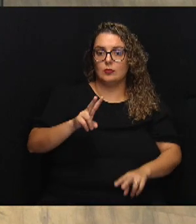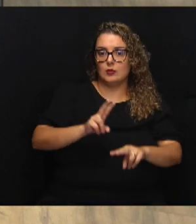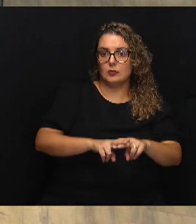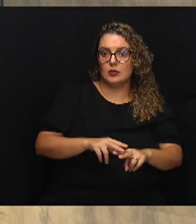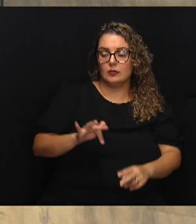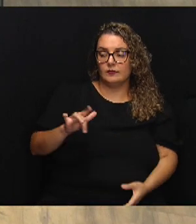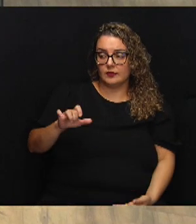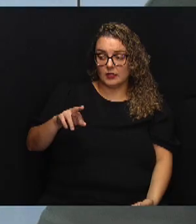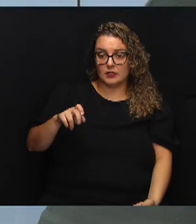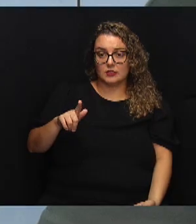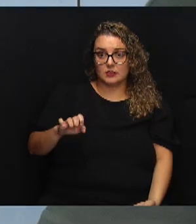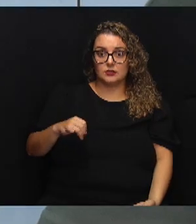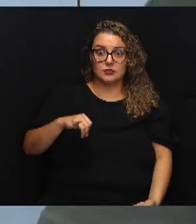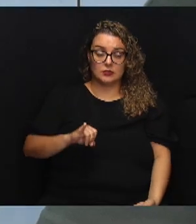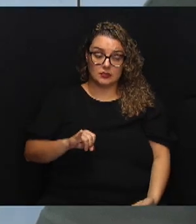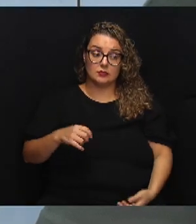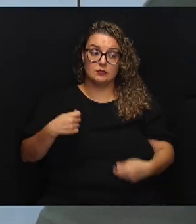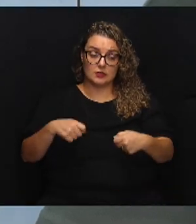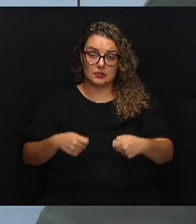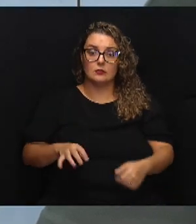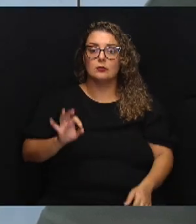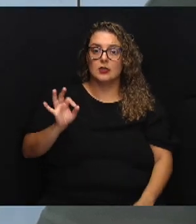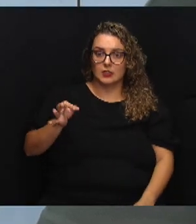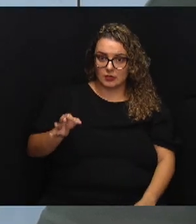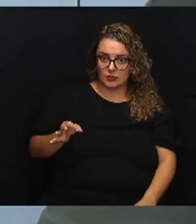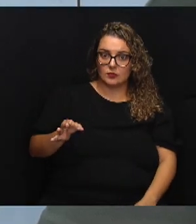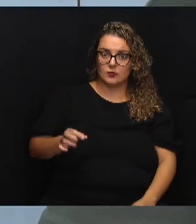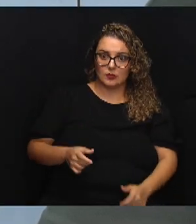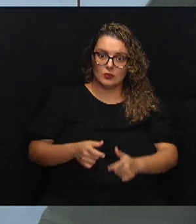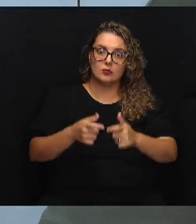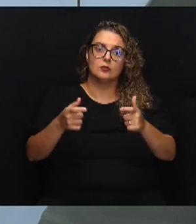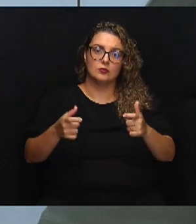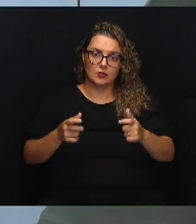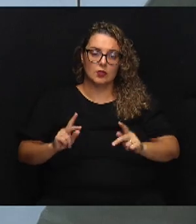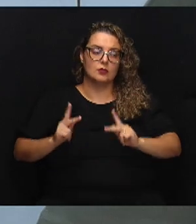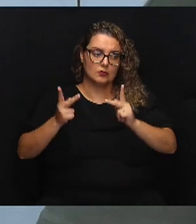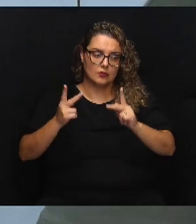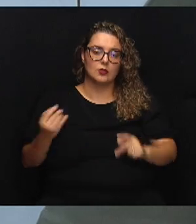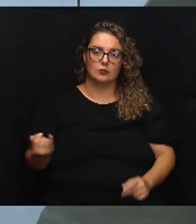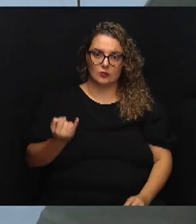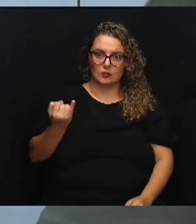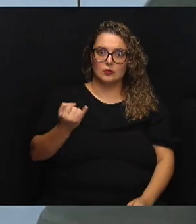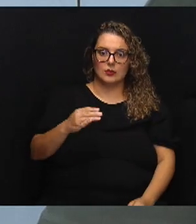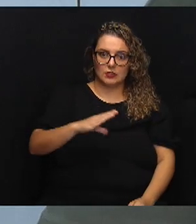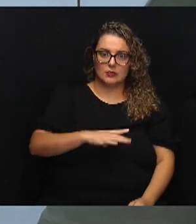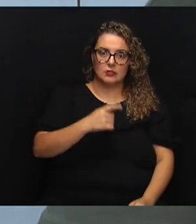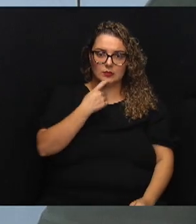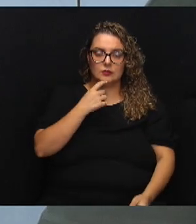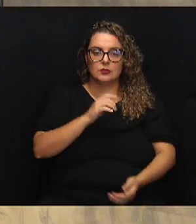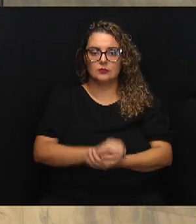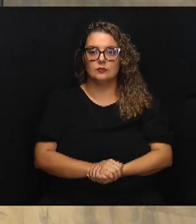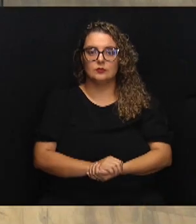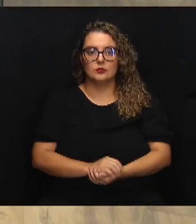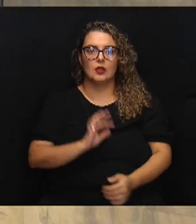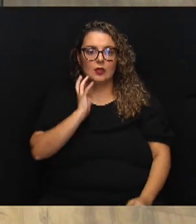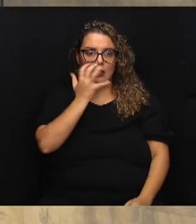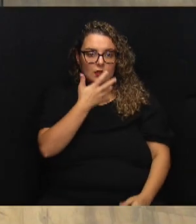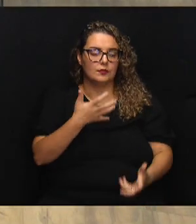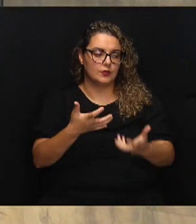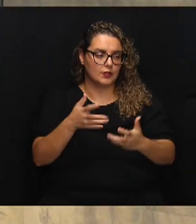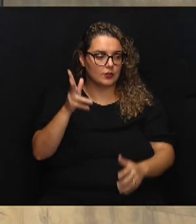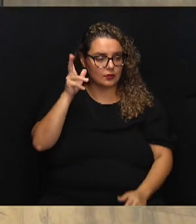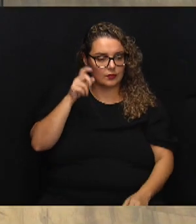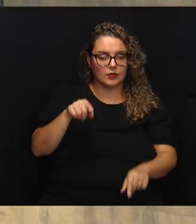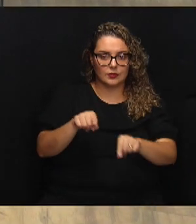se necessário for, mas que com certeza vai ser um ganho e uma conquista muito importante para a cidade de Campinas. Herbert, quero ouvi-lo também